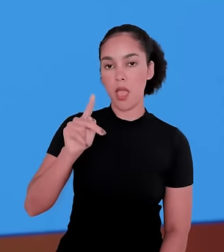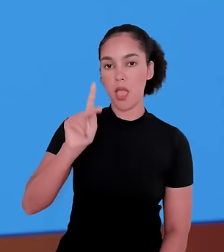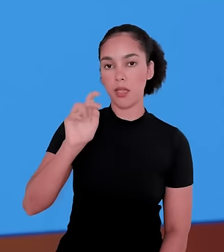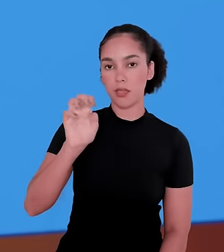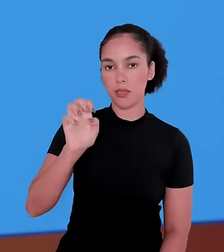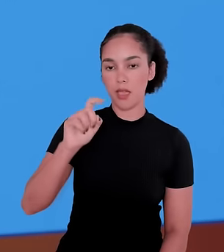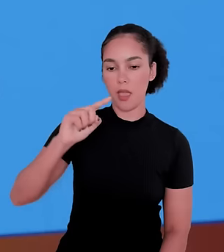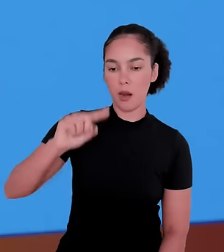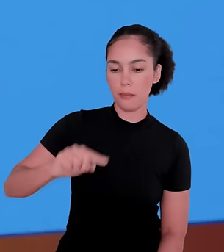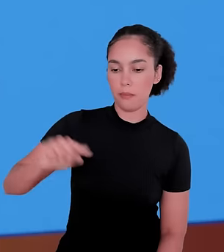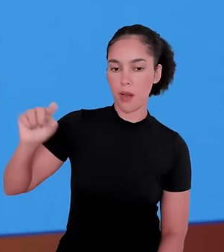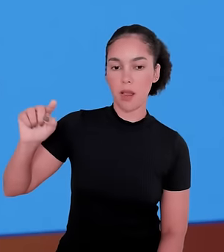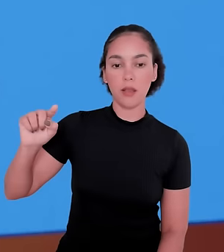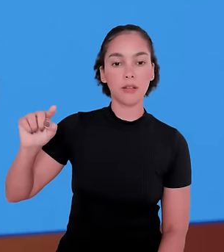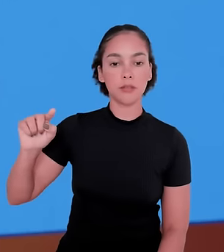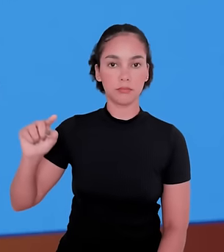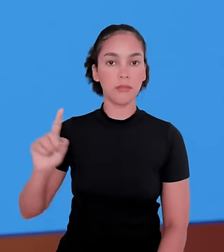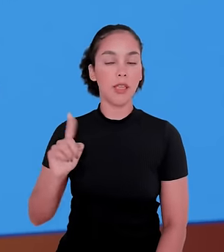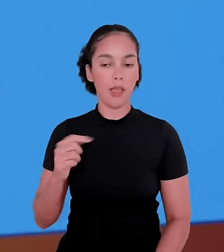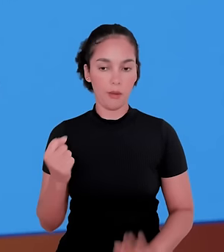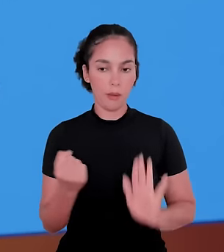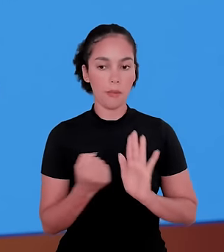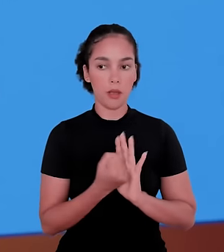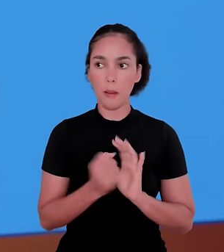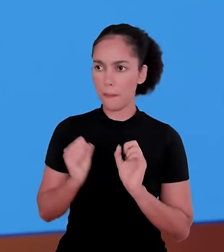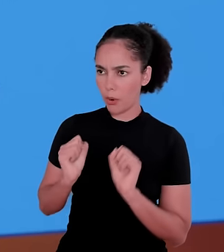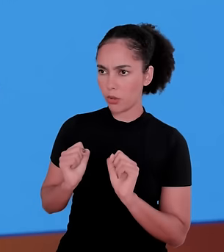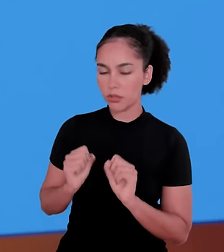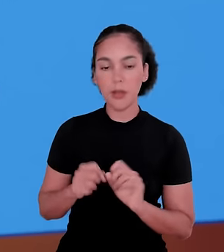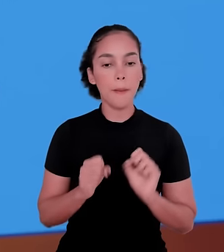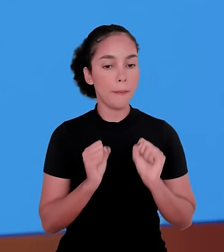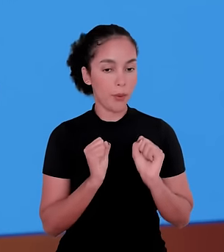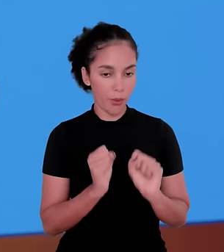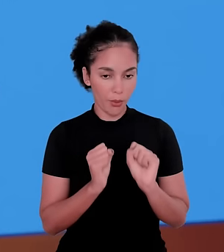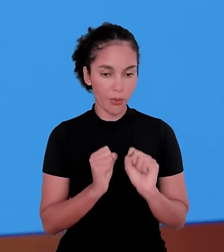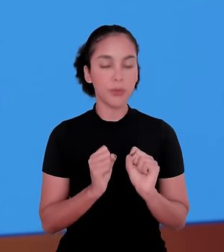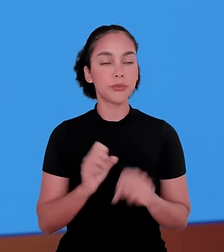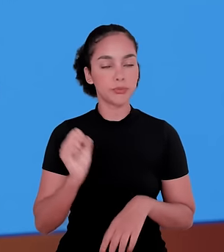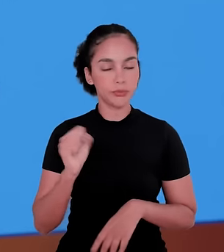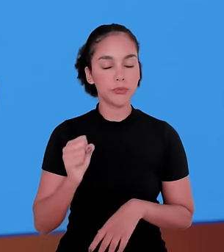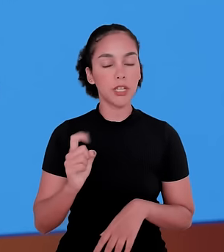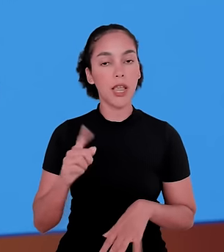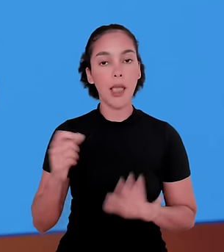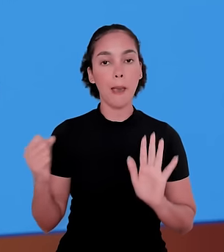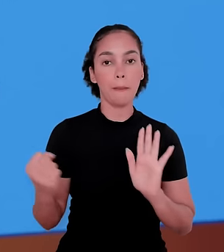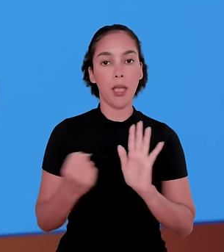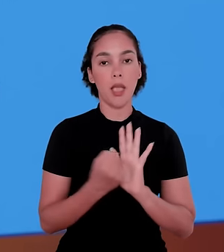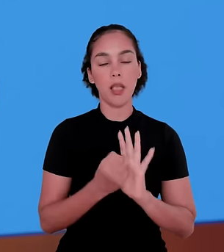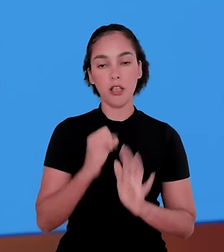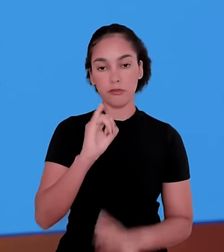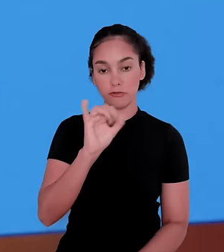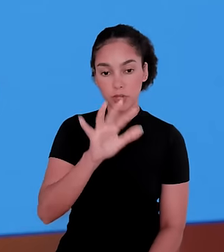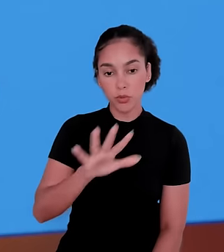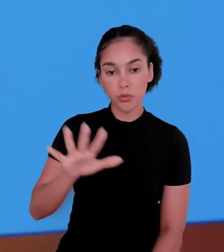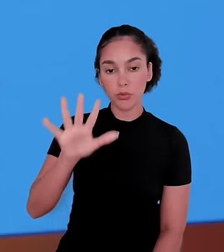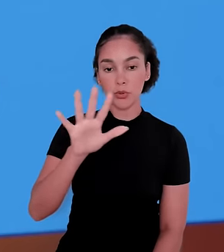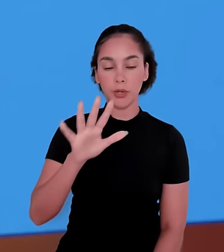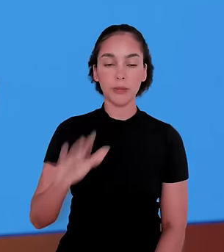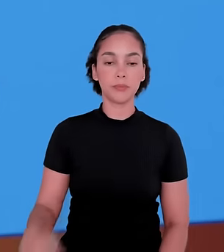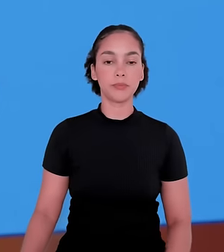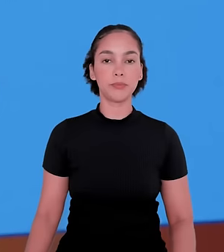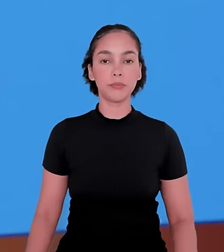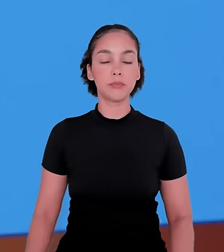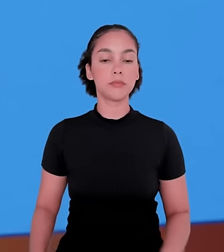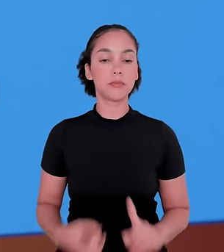Aquilo é uma marca Ah aquilo pode também regr legal aquilo ali é uma marca figurativa e você tem a